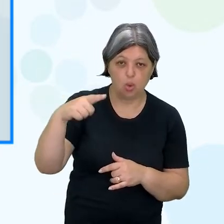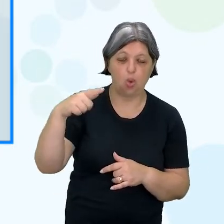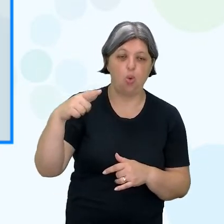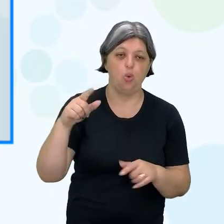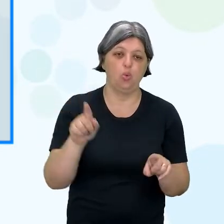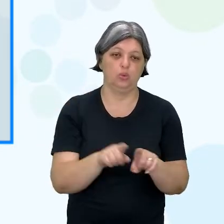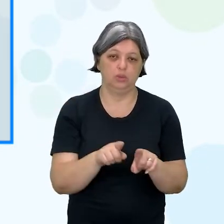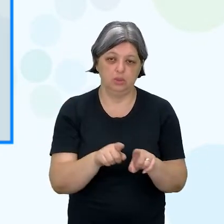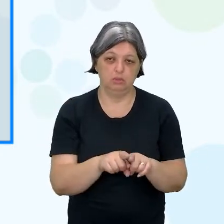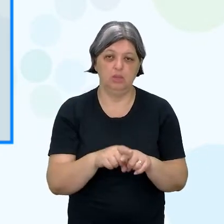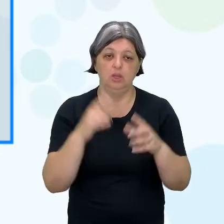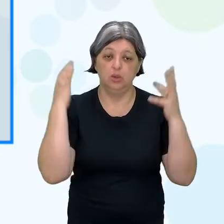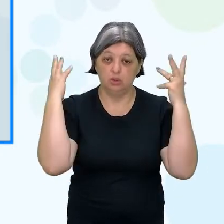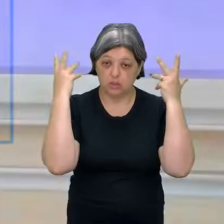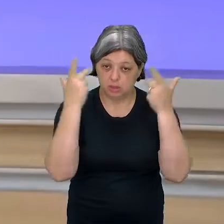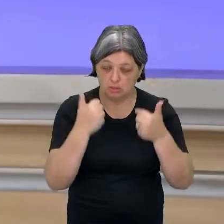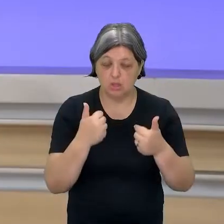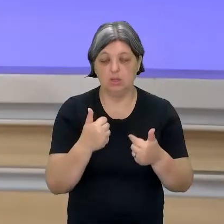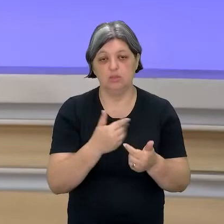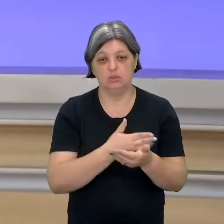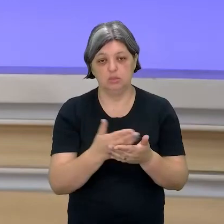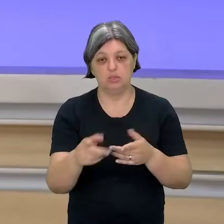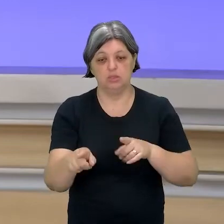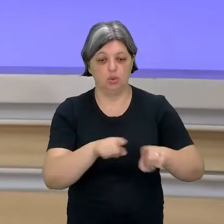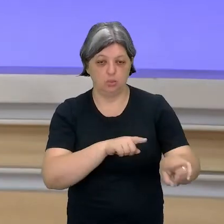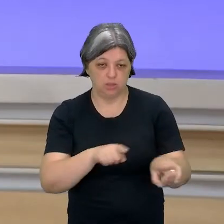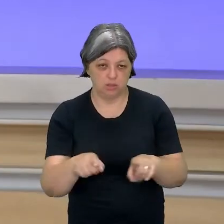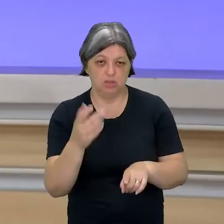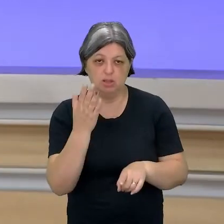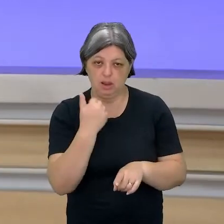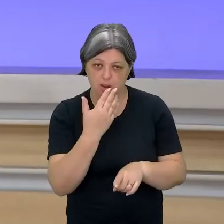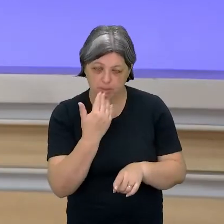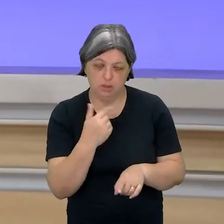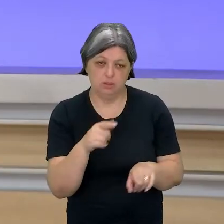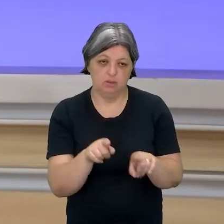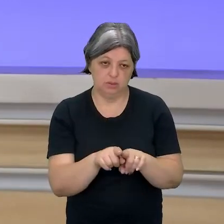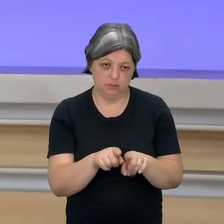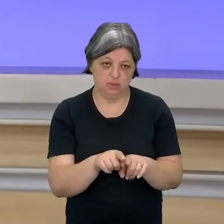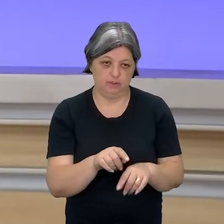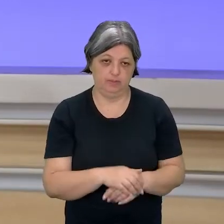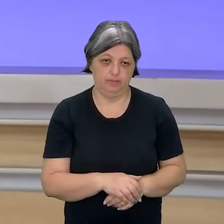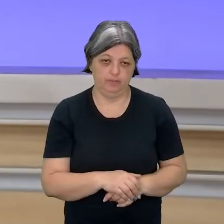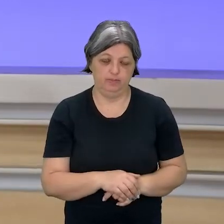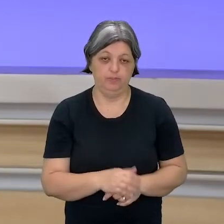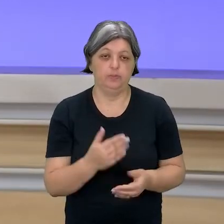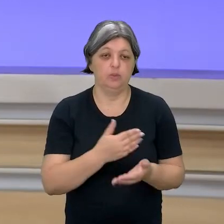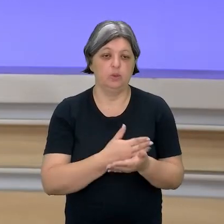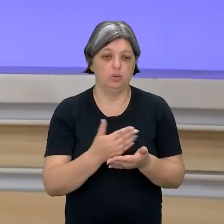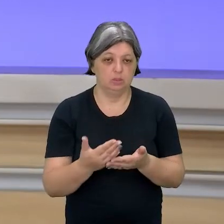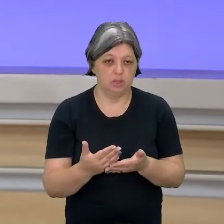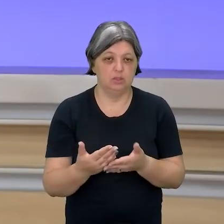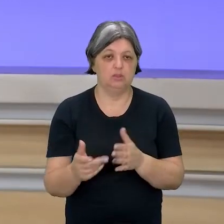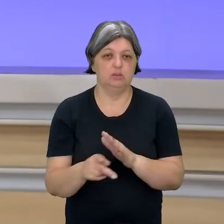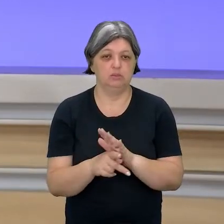começam a competir por alimento. Então, eu começo, né, novamente a reconstrução aí de uma comunidade